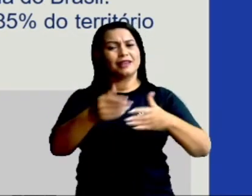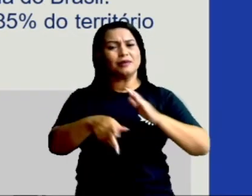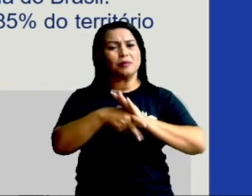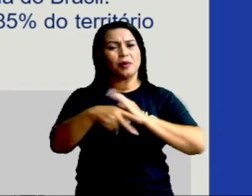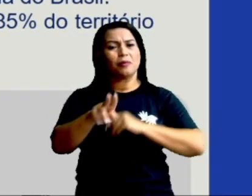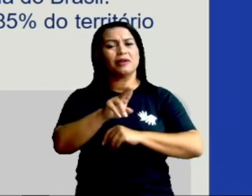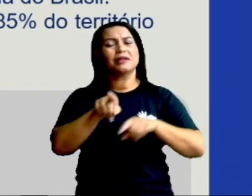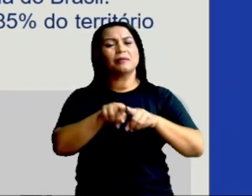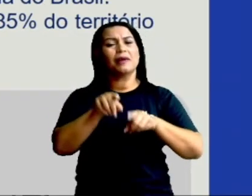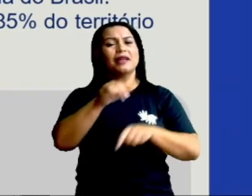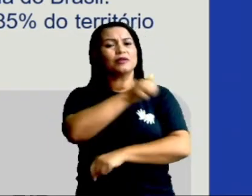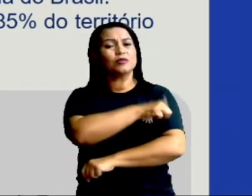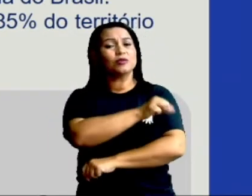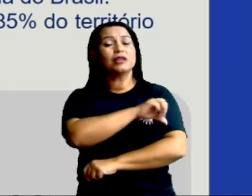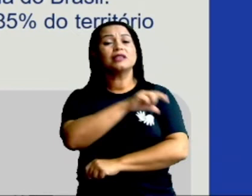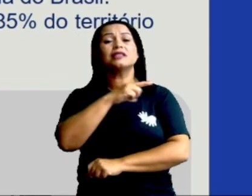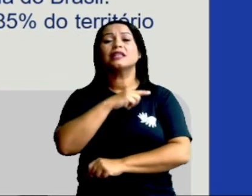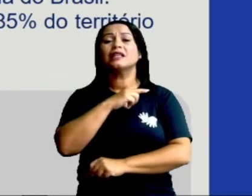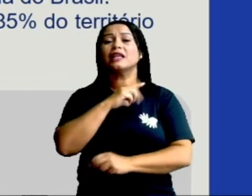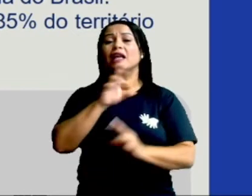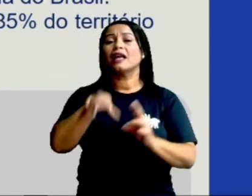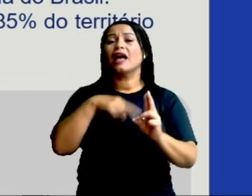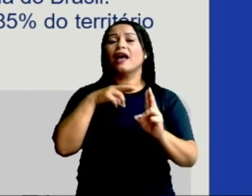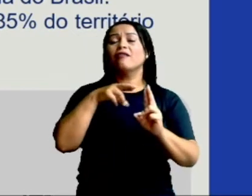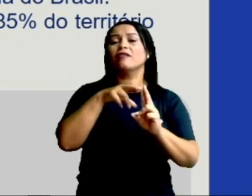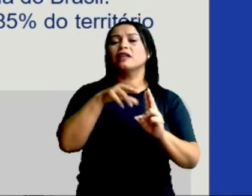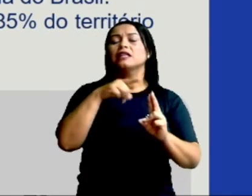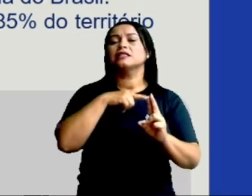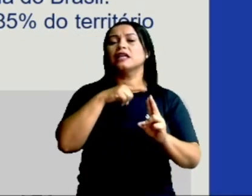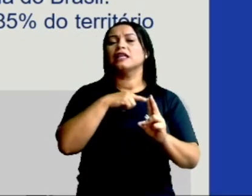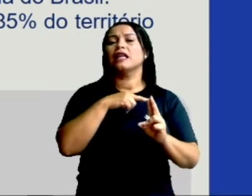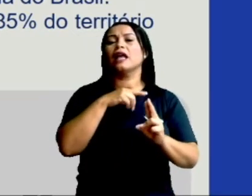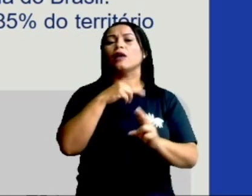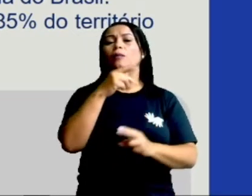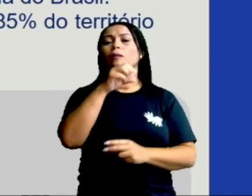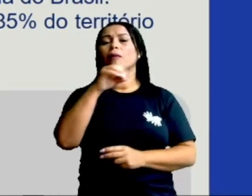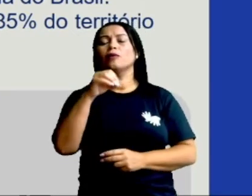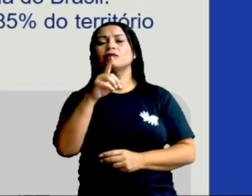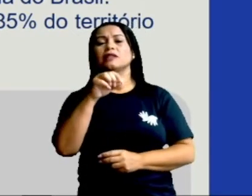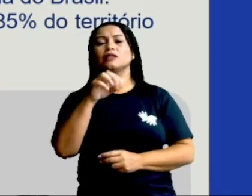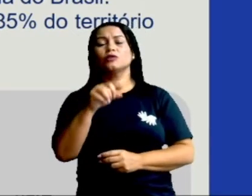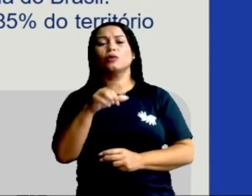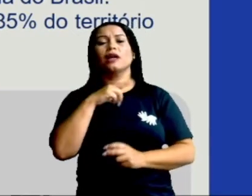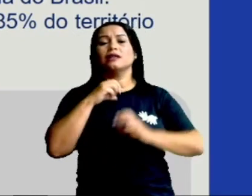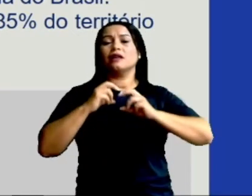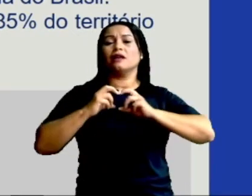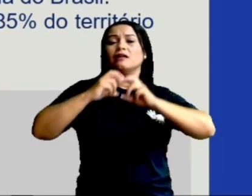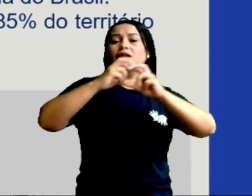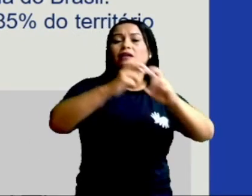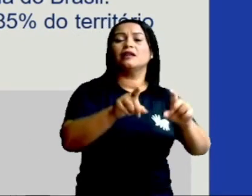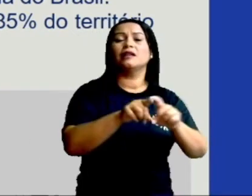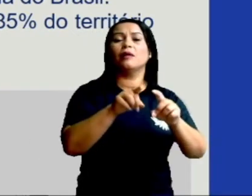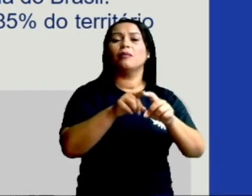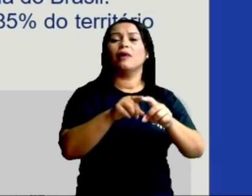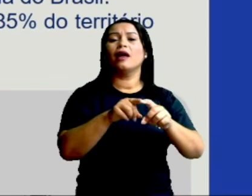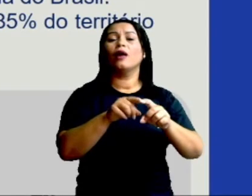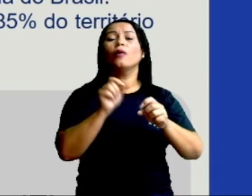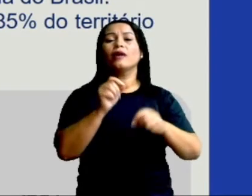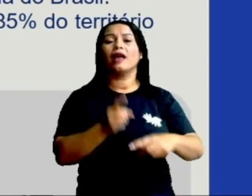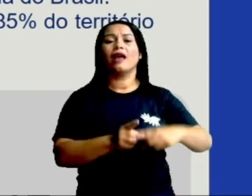onde os pontos de referência incluem o Pão de Açúcar EA estátua do Cristo Redentor